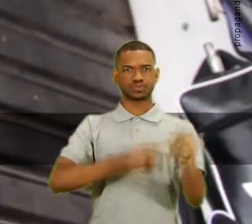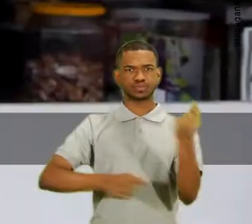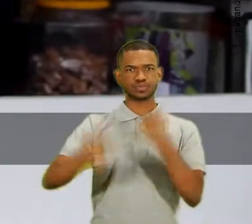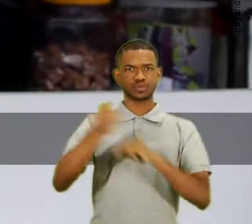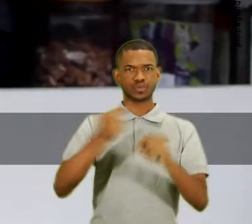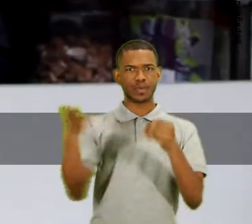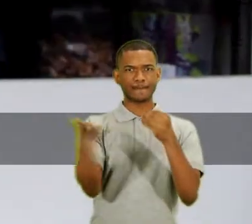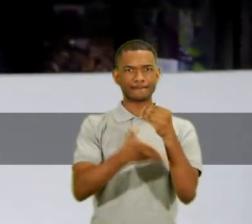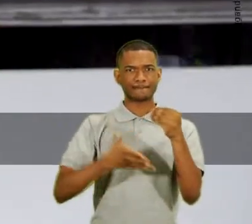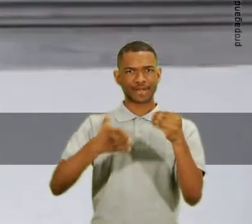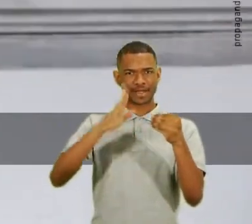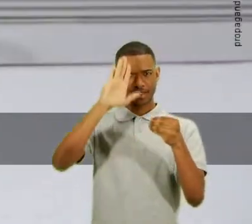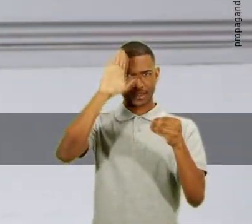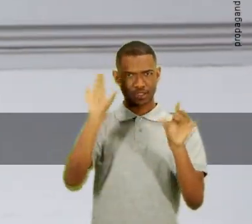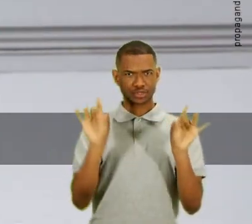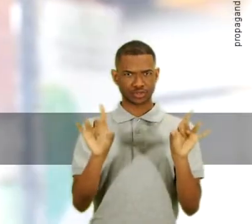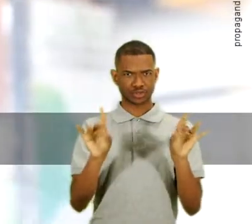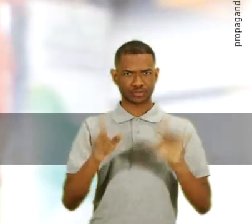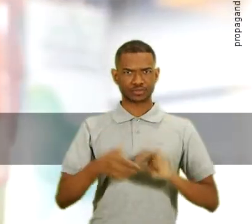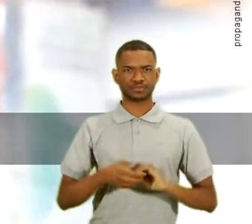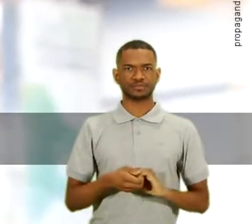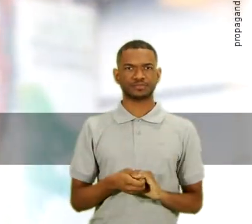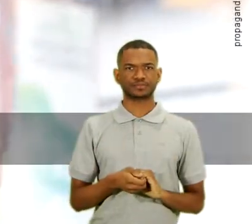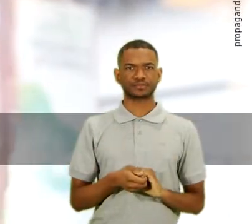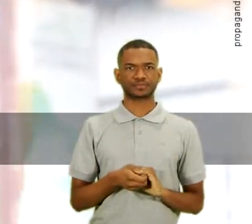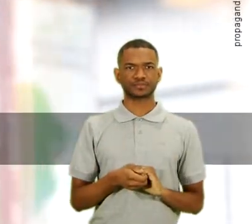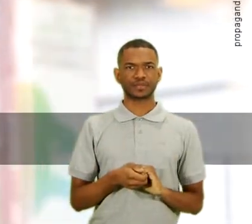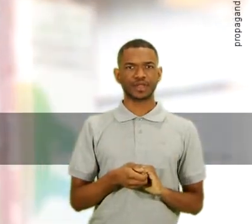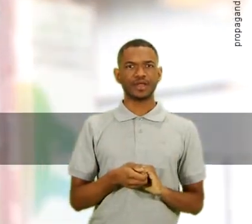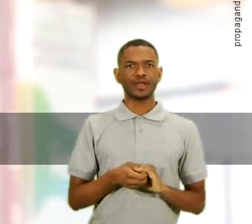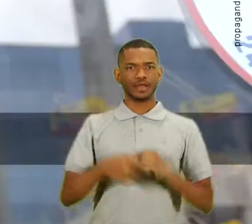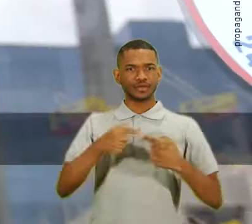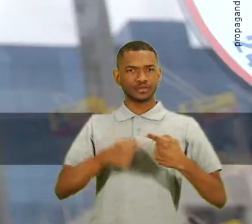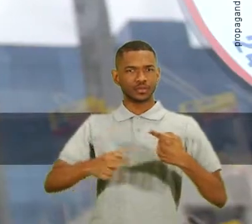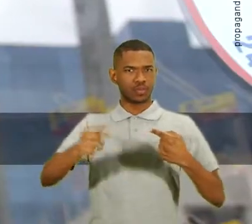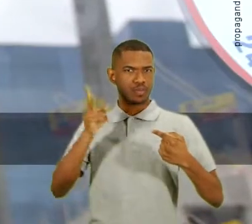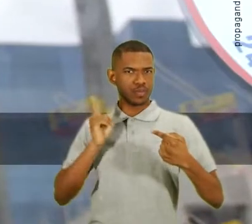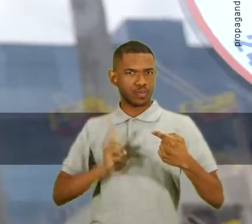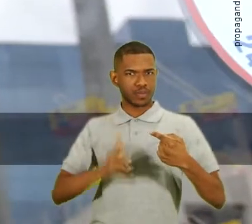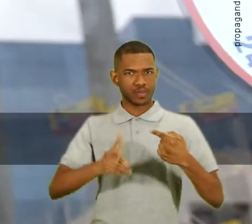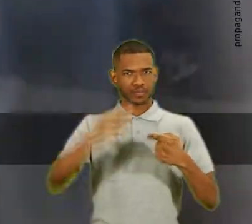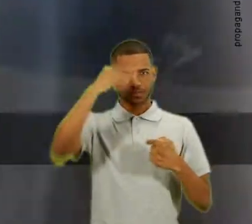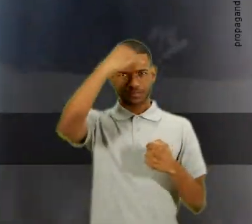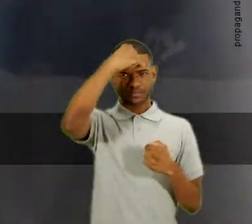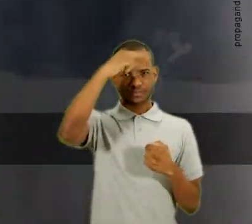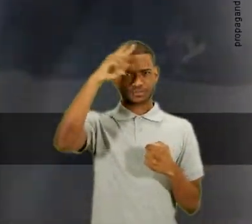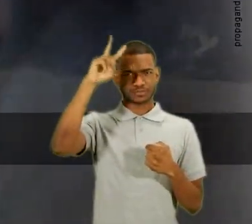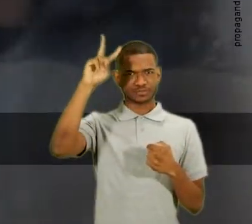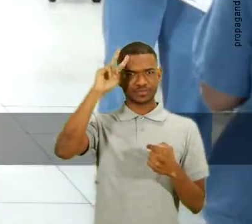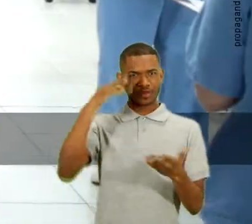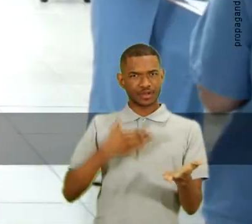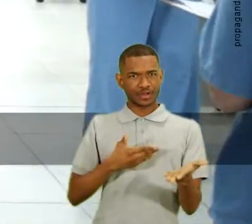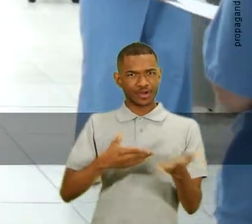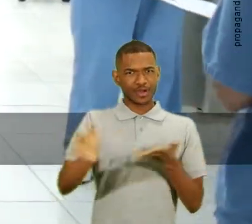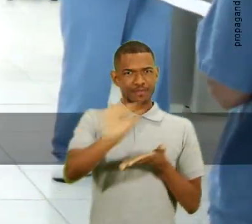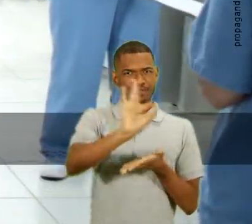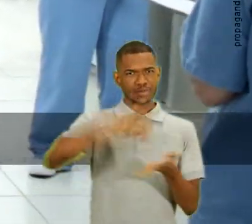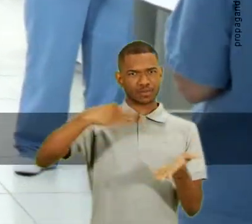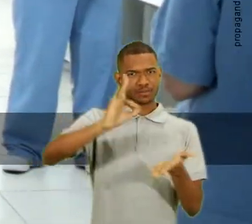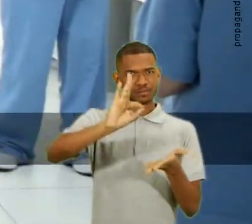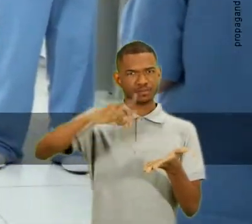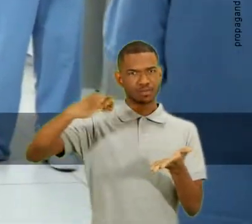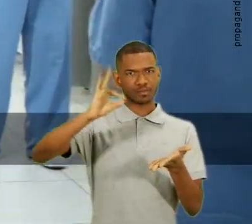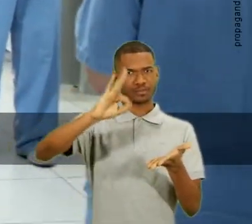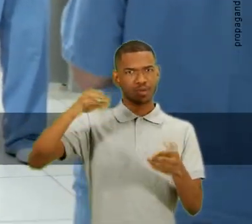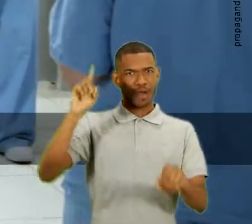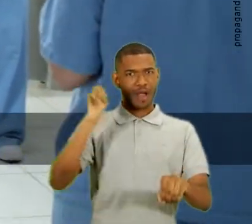ficando aberto apenas os serviços essenciais na mesma semana Doutor Marcos inicia contratação emergencial